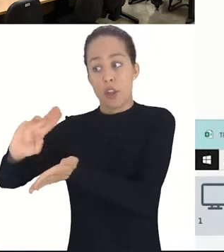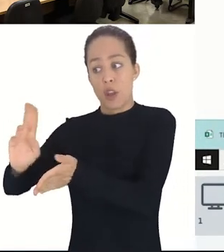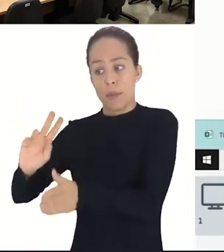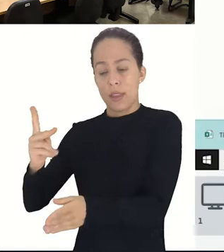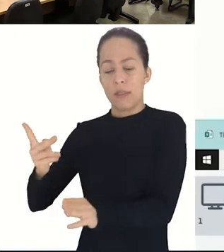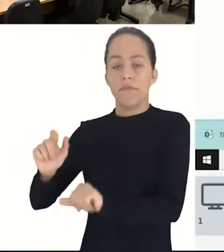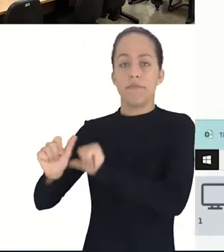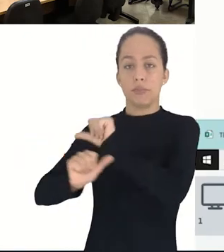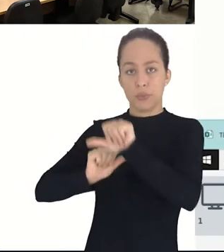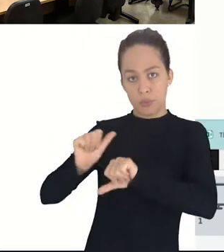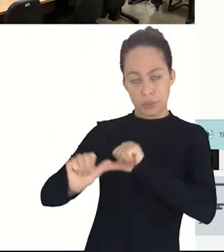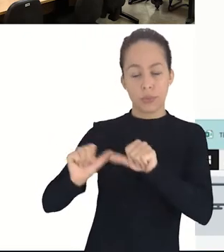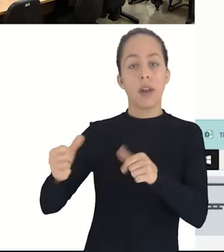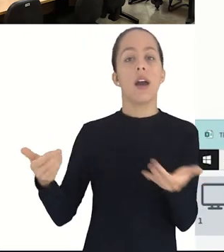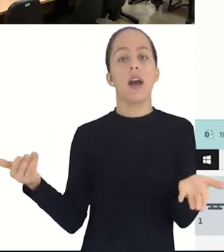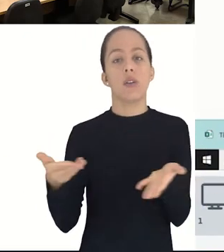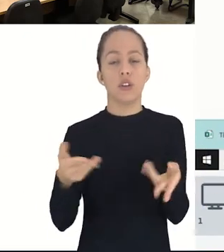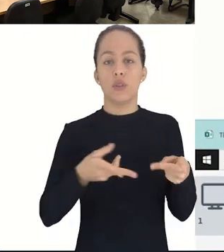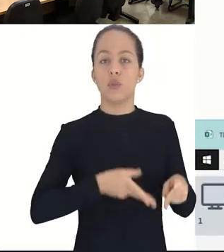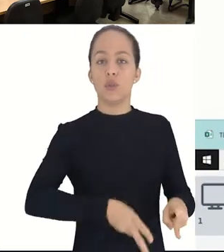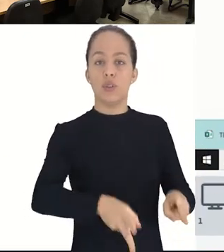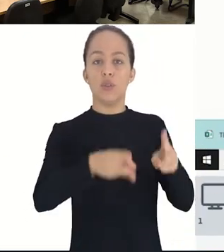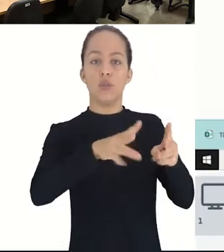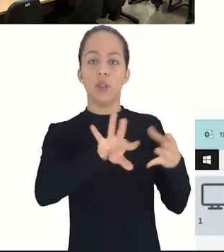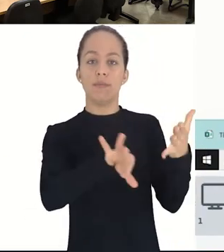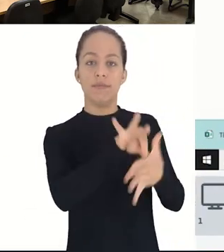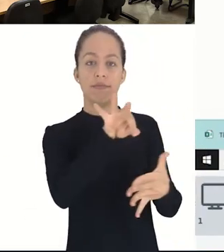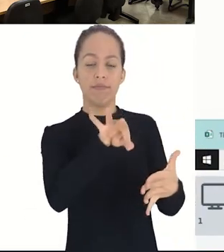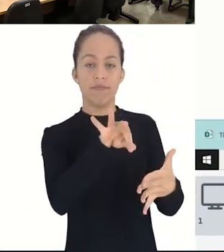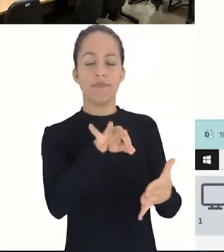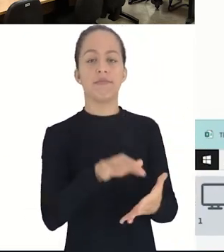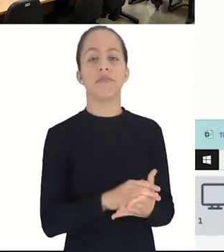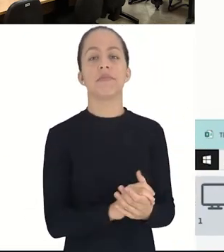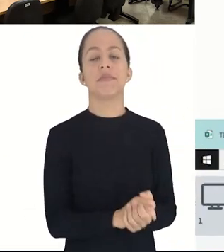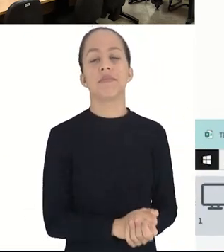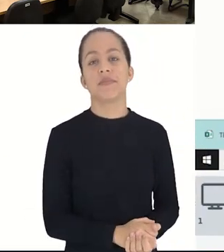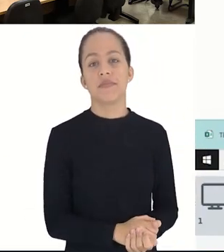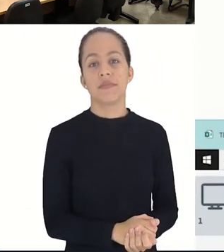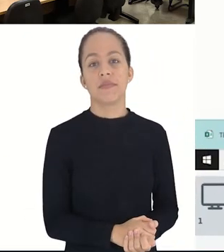alterado. Vamos então prosseguir para o sorteio.